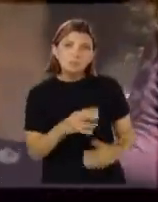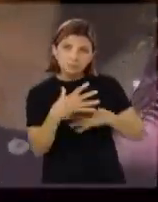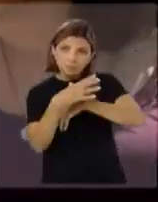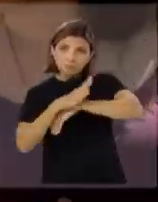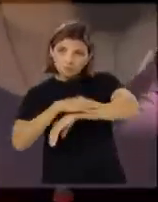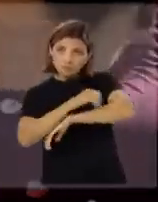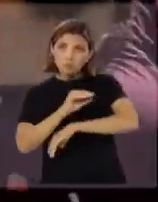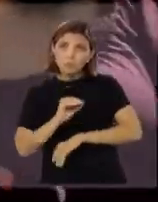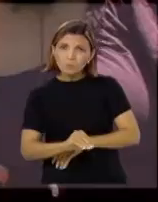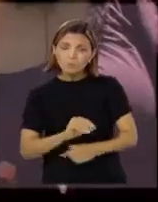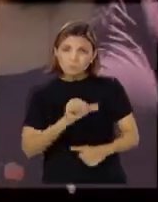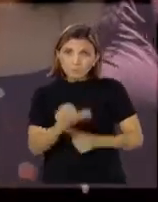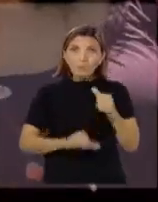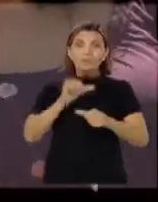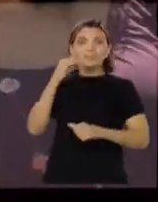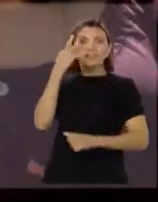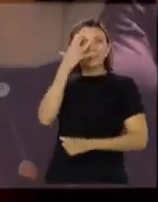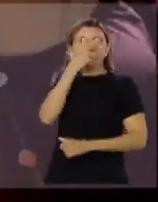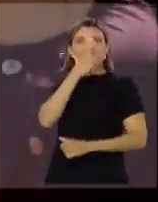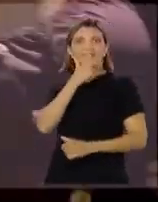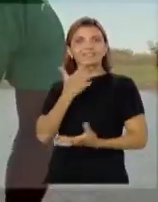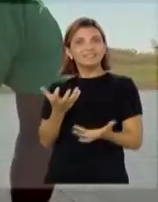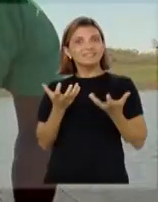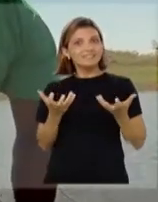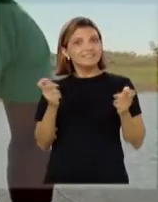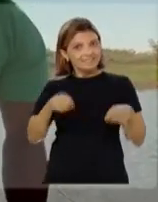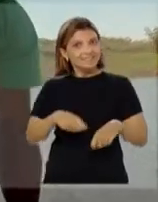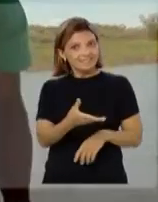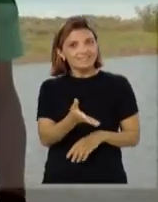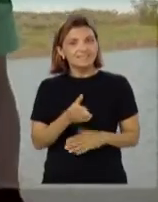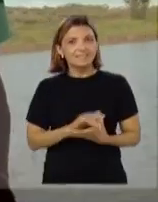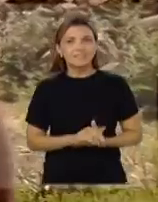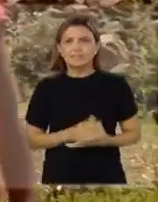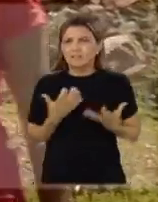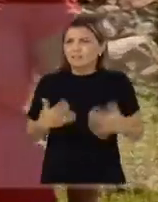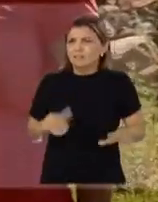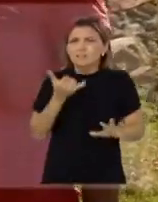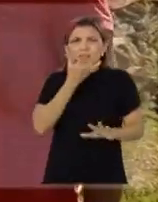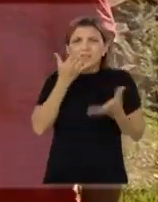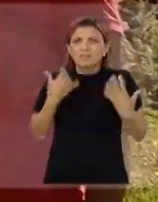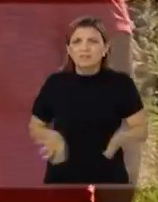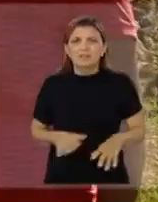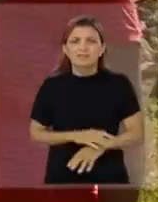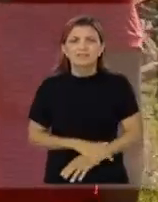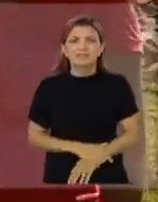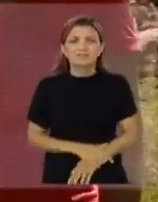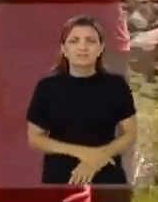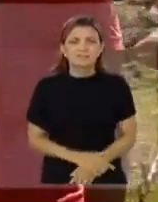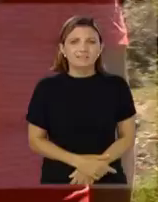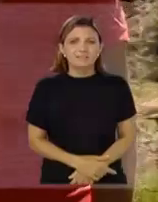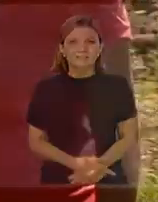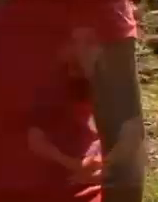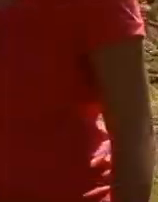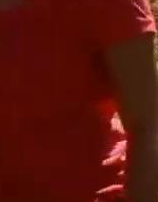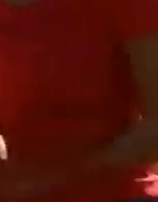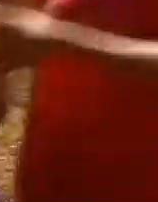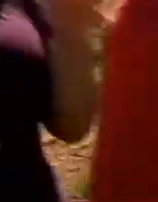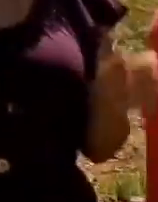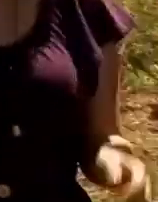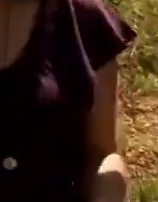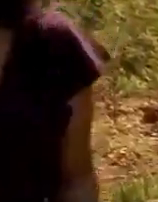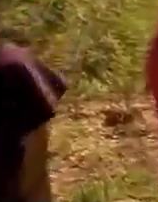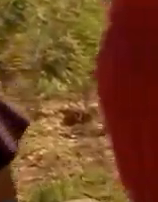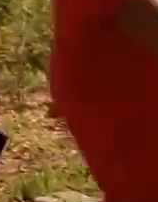sou um príncipe. Aí, Thiago, eu prefiro morrer encalhado. Ah. É, não carece tanto. Oxi, também não destrambelhou. Ah, oxi,